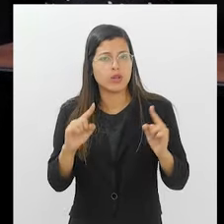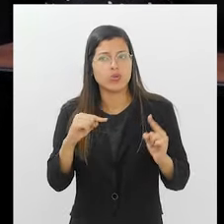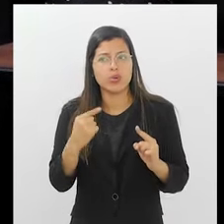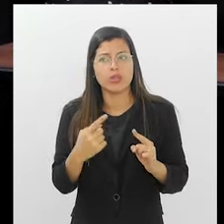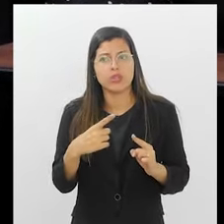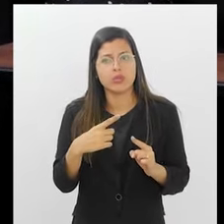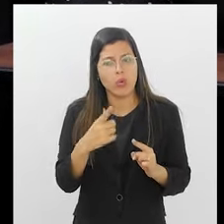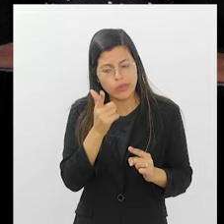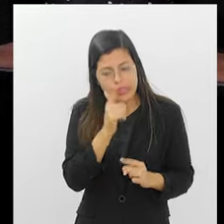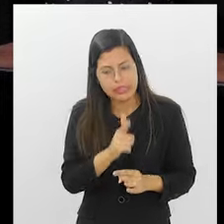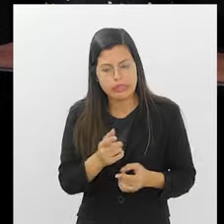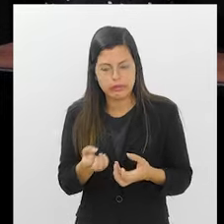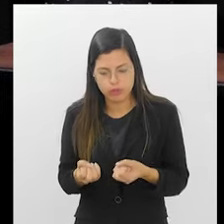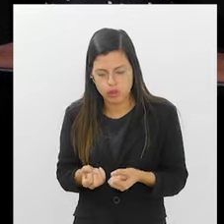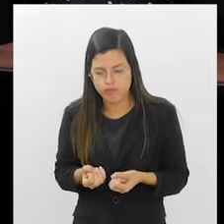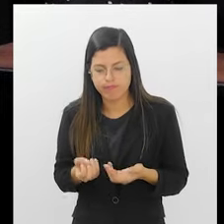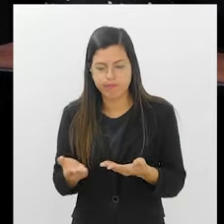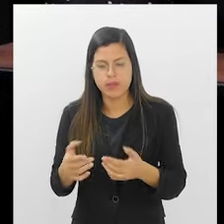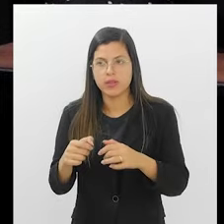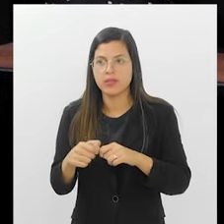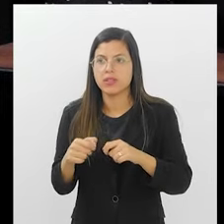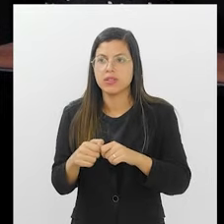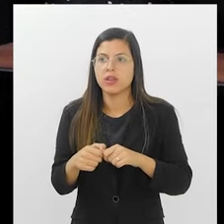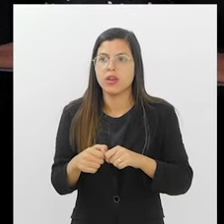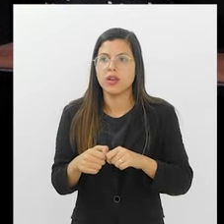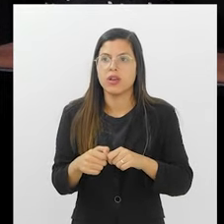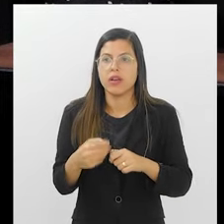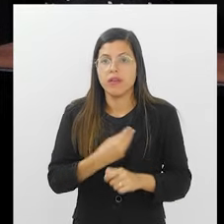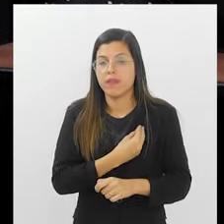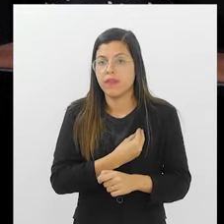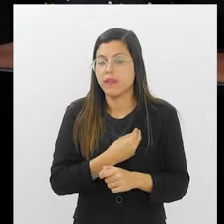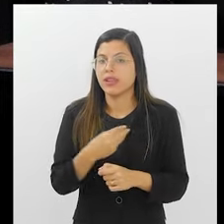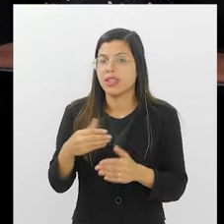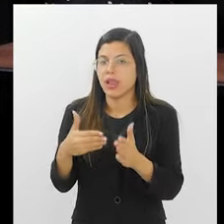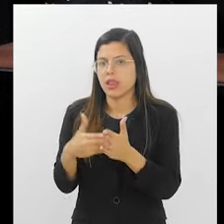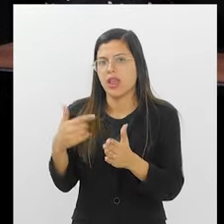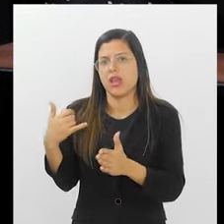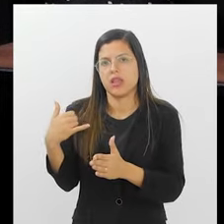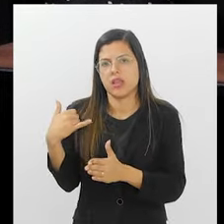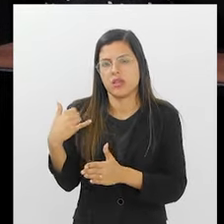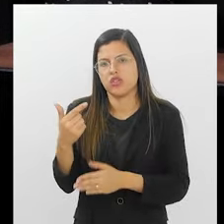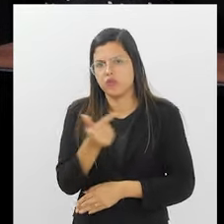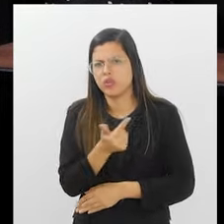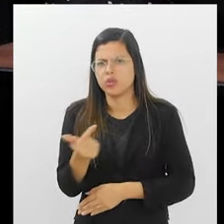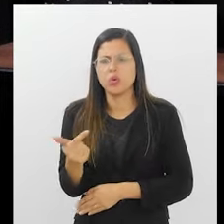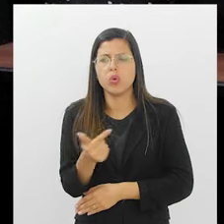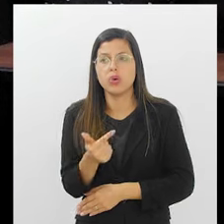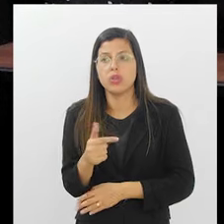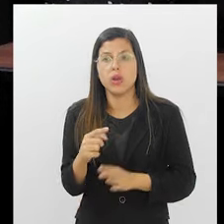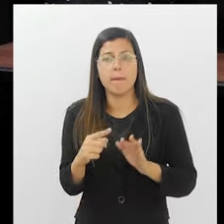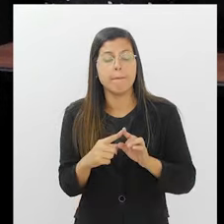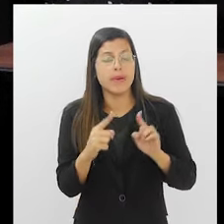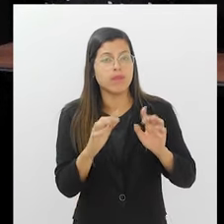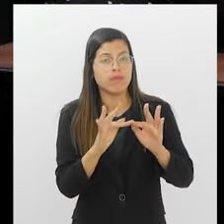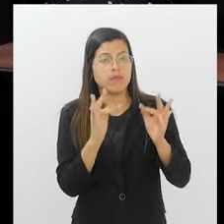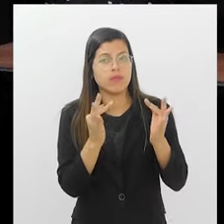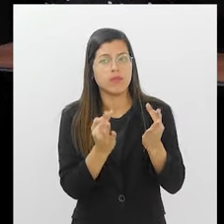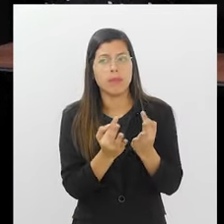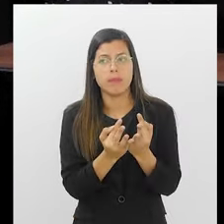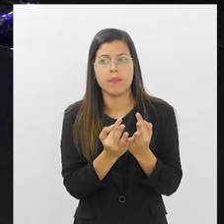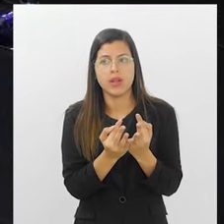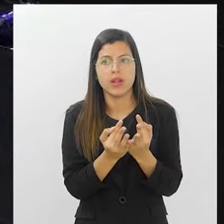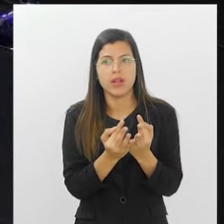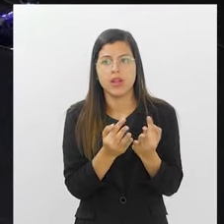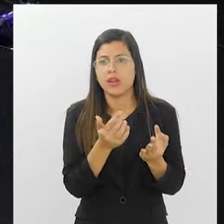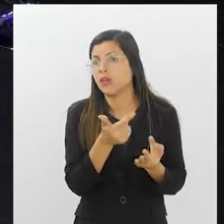ainda tem condições de fazer com que ela chegasse aos 22 anos. Mas e numa família,